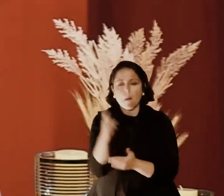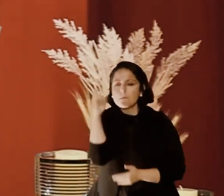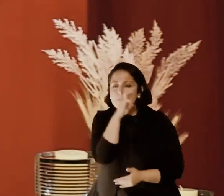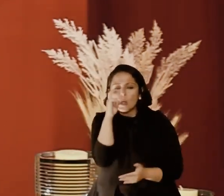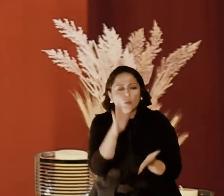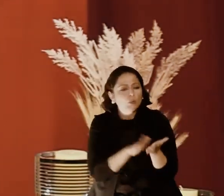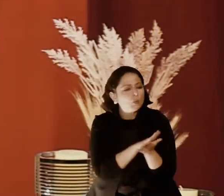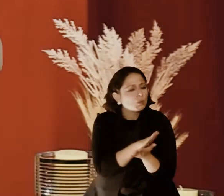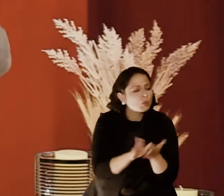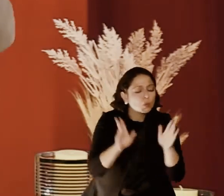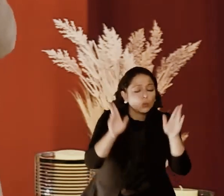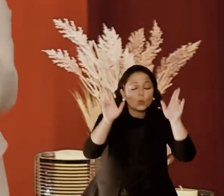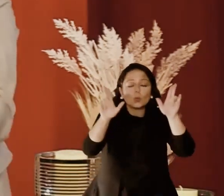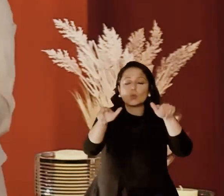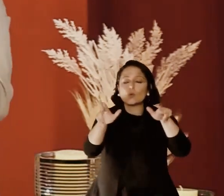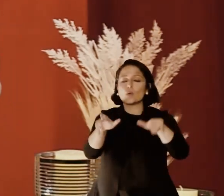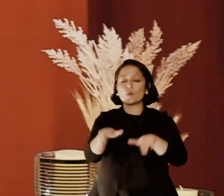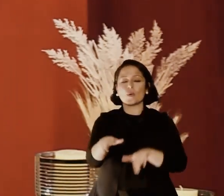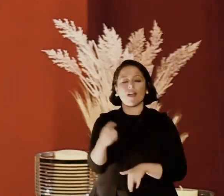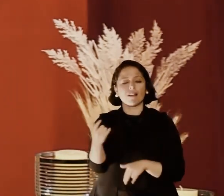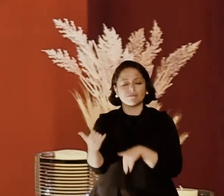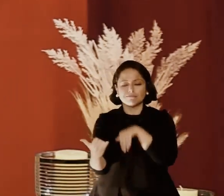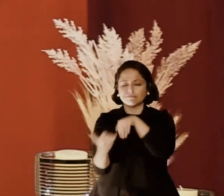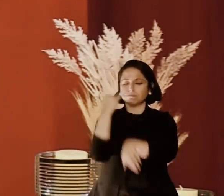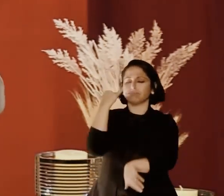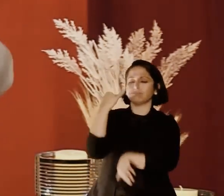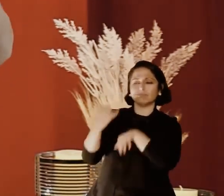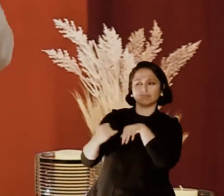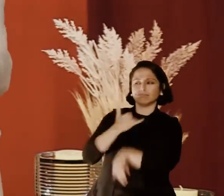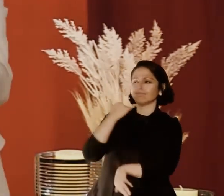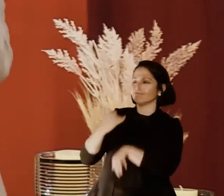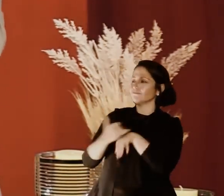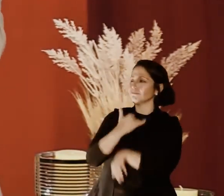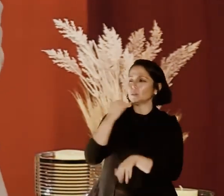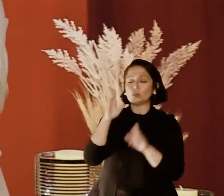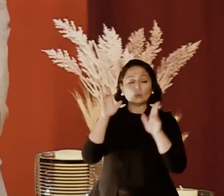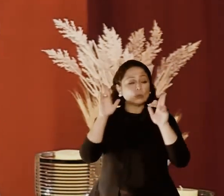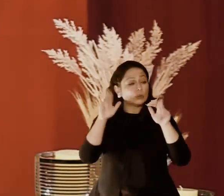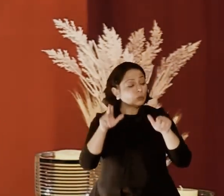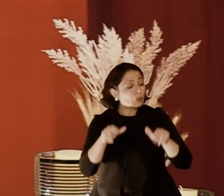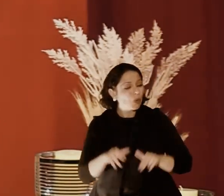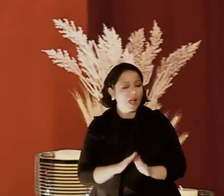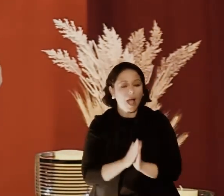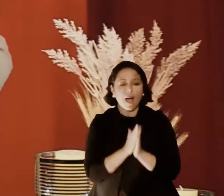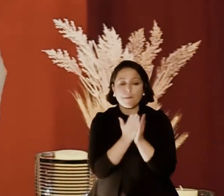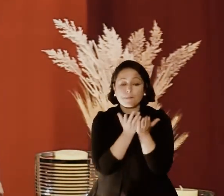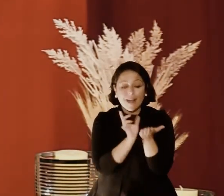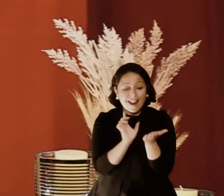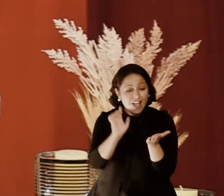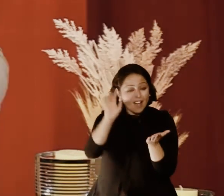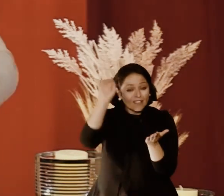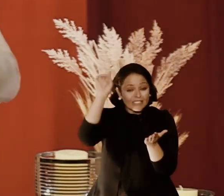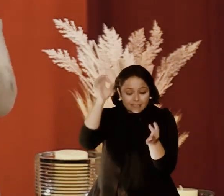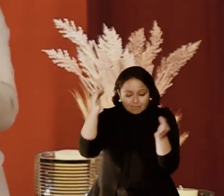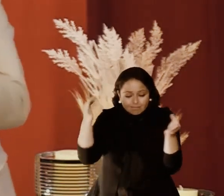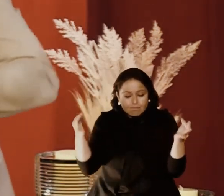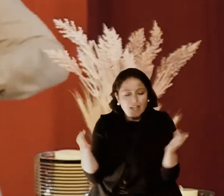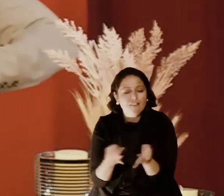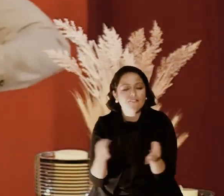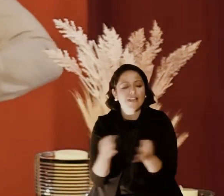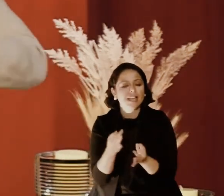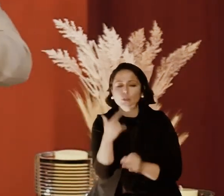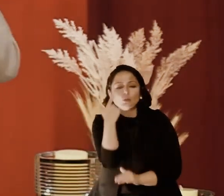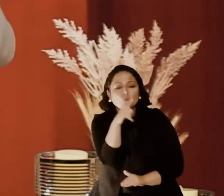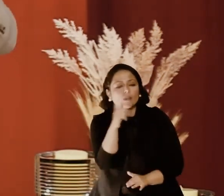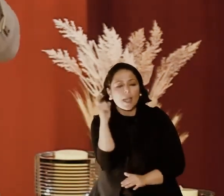ele não mente para mim, para você. Aquilo que ele fala, ele cumpre. Aquilo que ficou registrado de si na Escritura, ele cumpre. Ele não